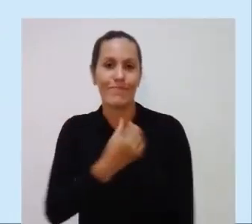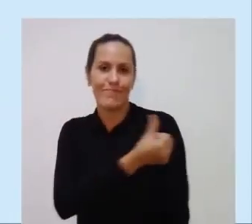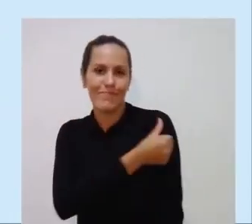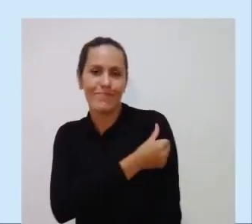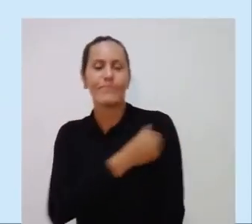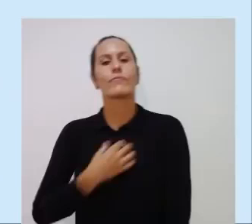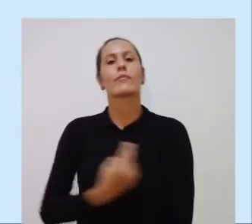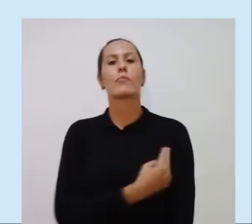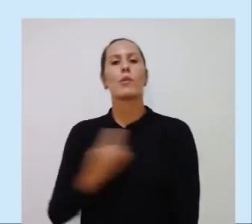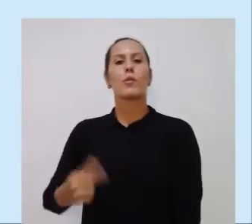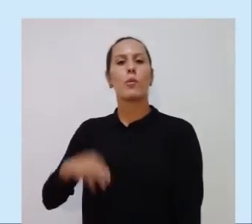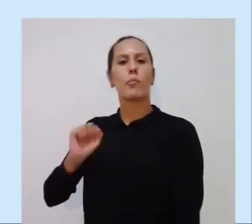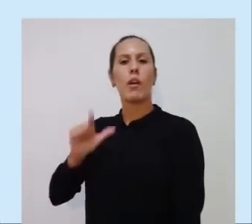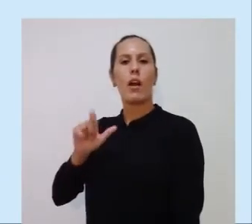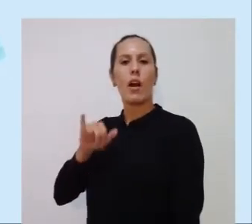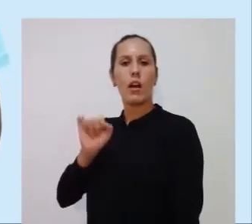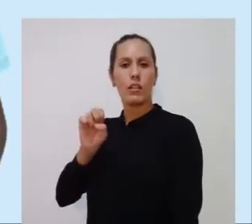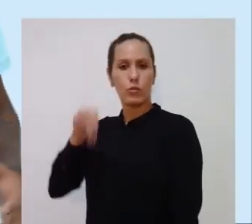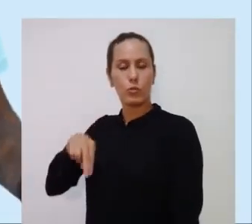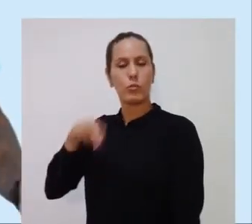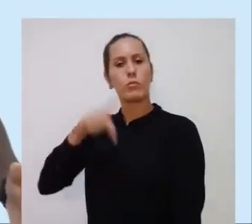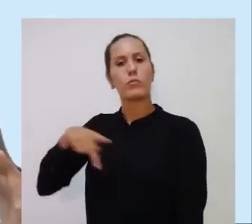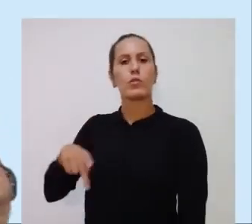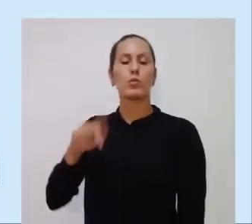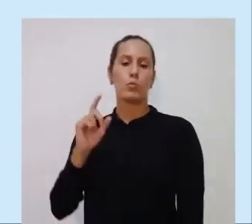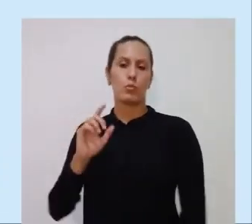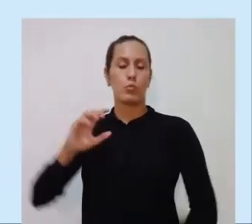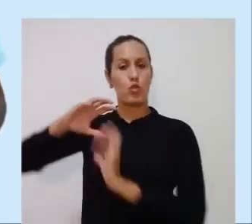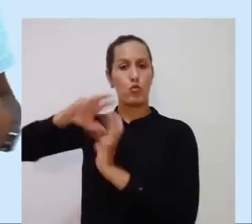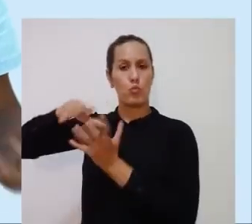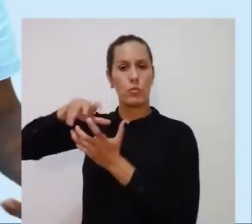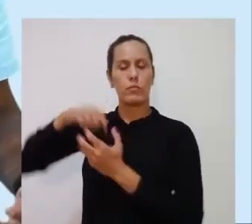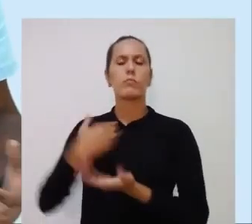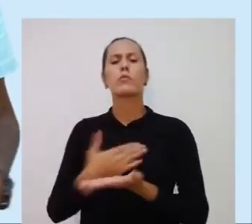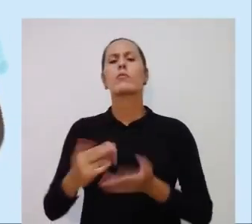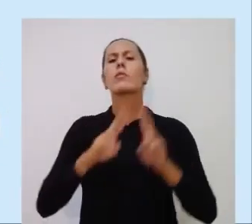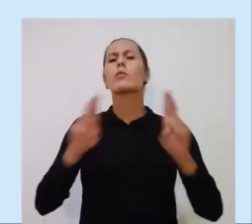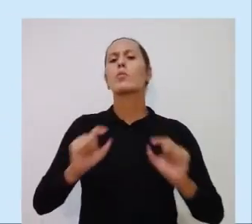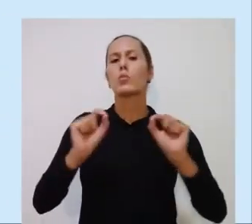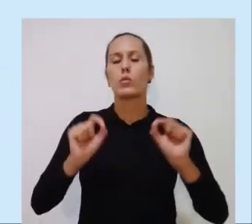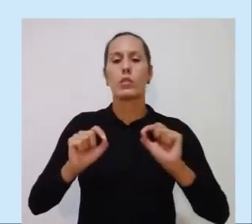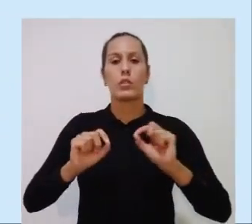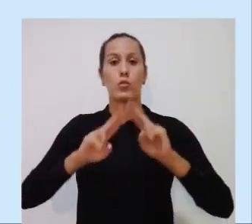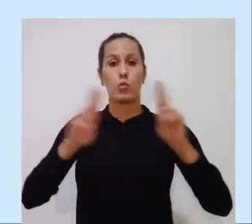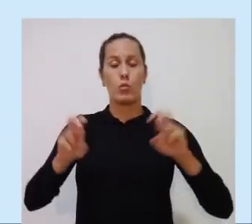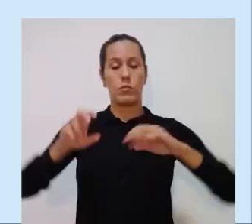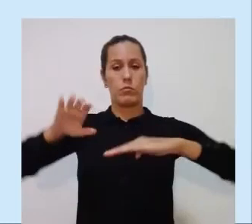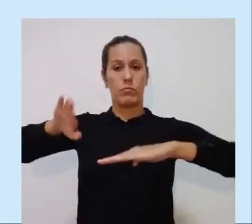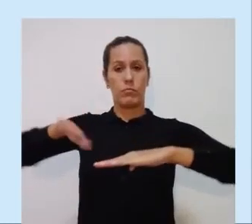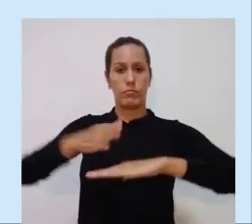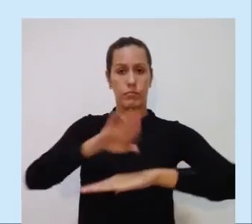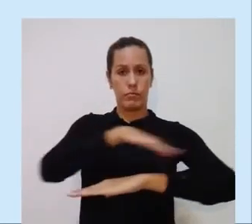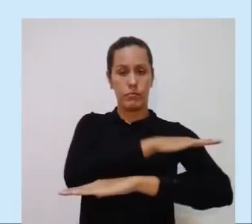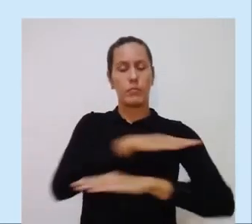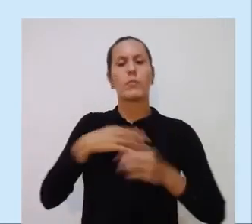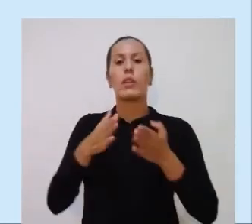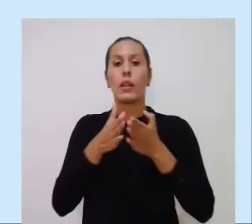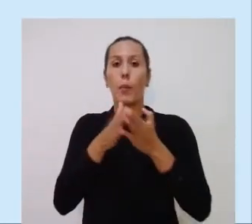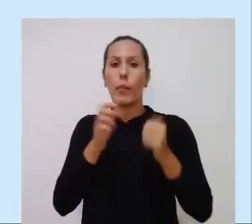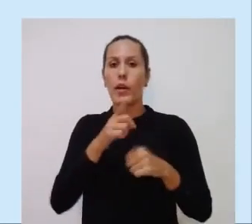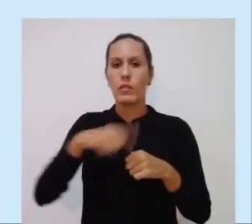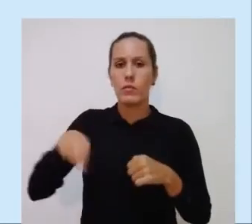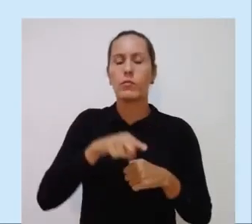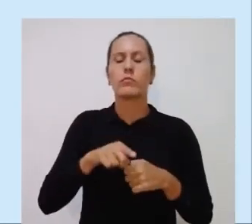Olá, galerinha do sexto ano, meu nome é Alisson, certo? Professor de Geografia. Nós vamos falar um pouquinho hoje sobre o relevo terrestre, ok? Eu peço que